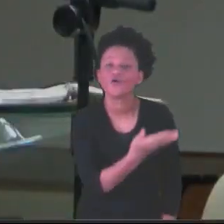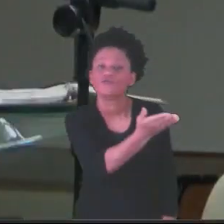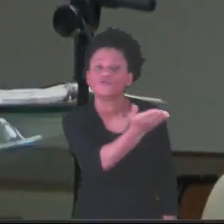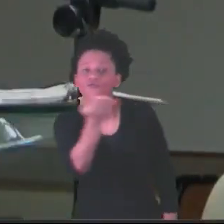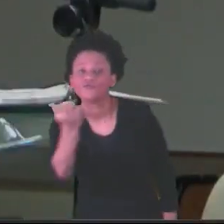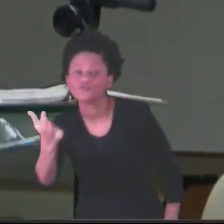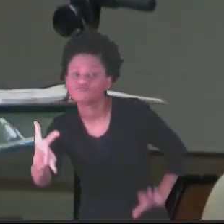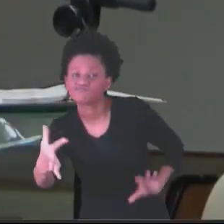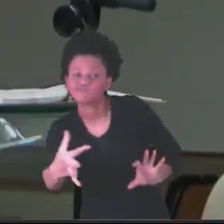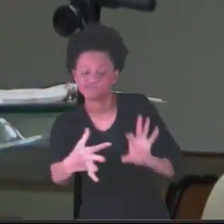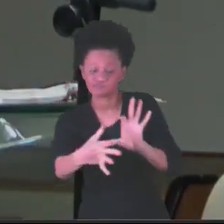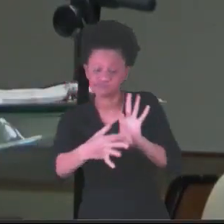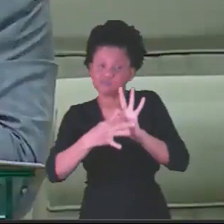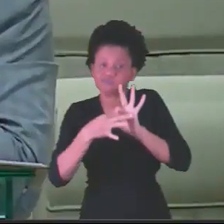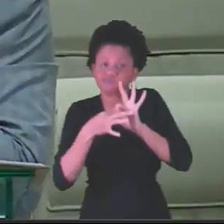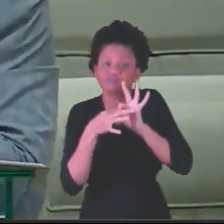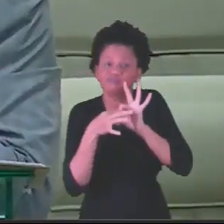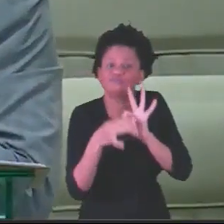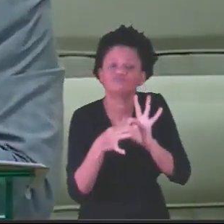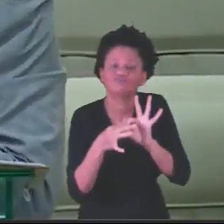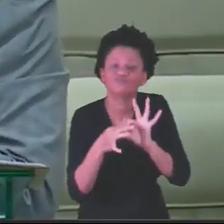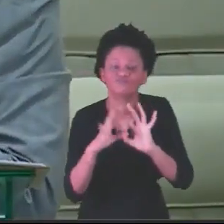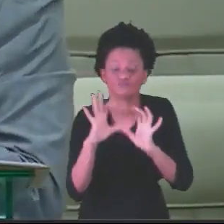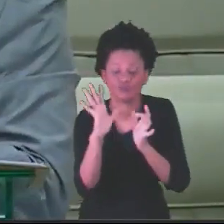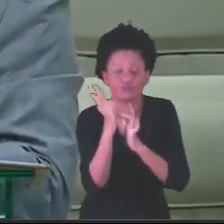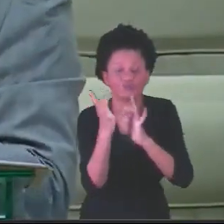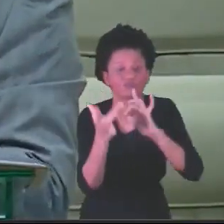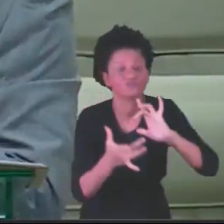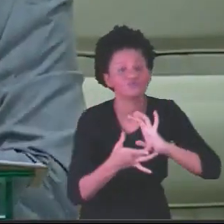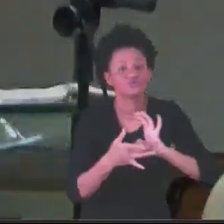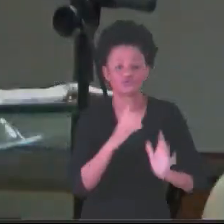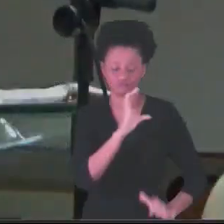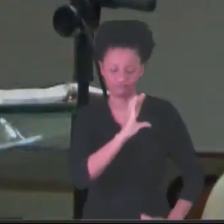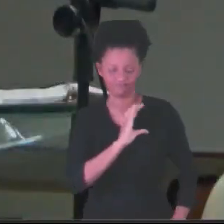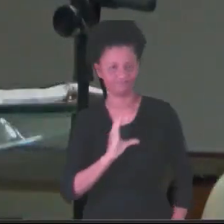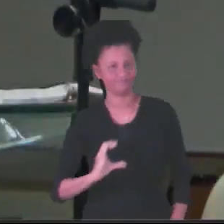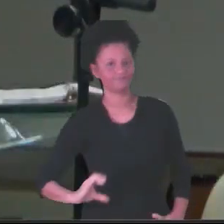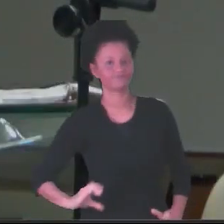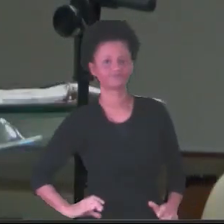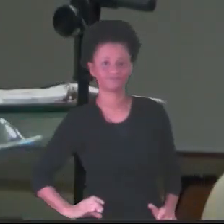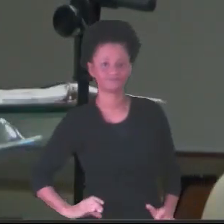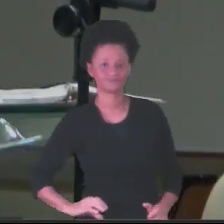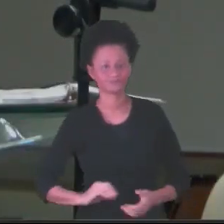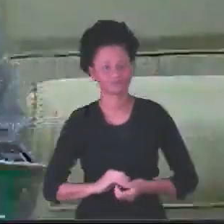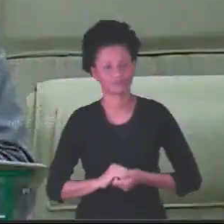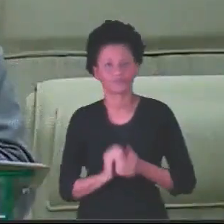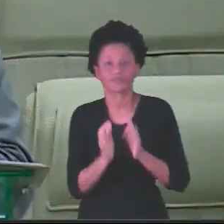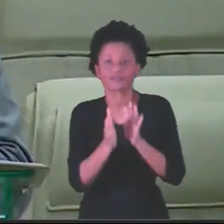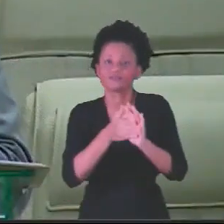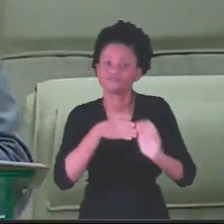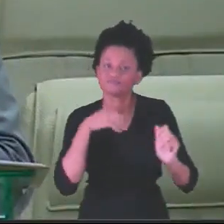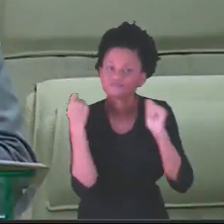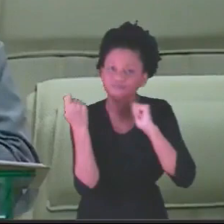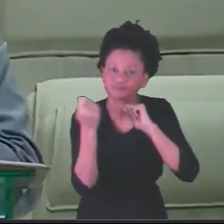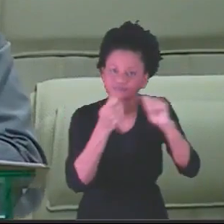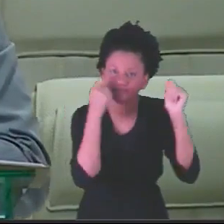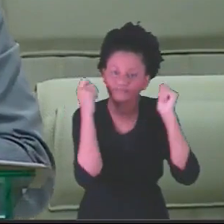unidos com cristo jesus aleluia